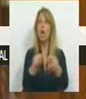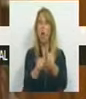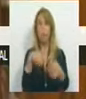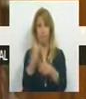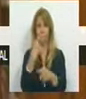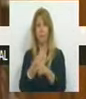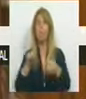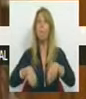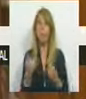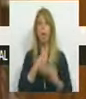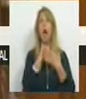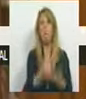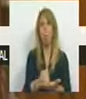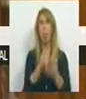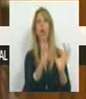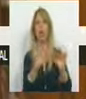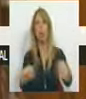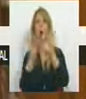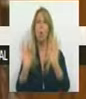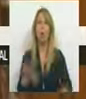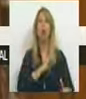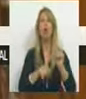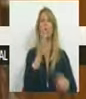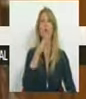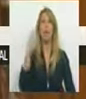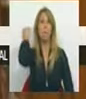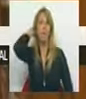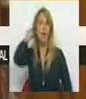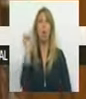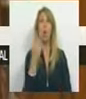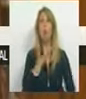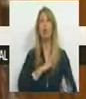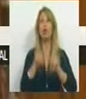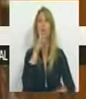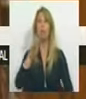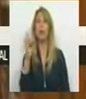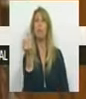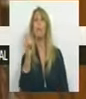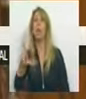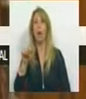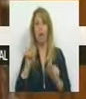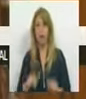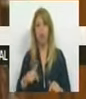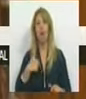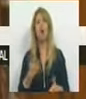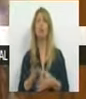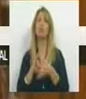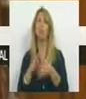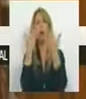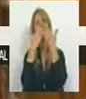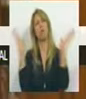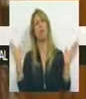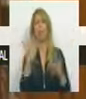modo. Quer a deputada Mariana Mortágua, quer o senhor deputado Miguel Tiago. E aqui, por solidariedade democrática, eu peço pelo menos a